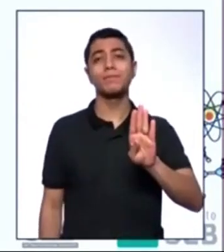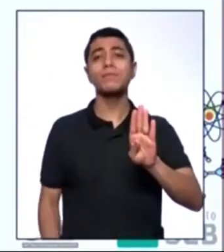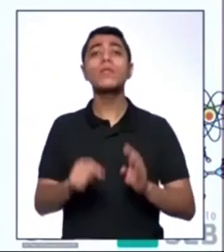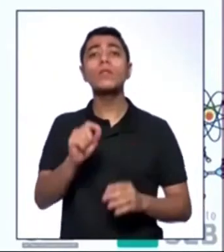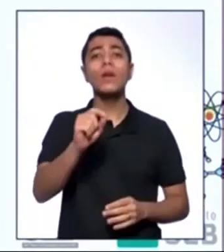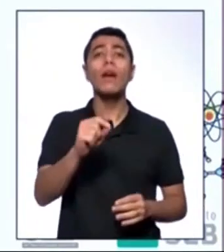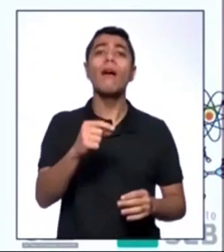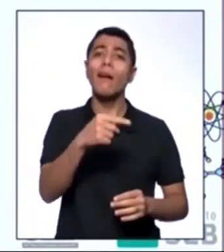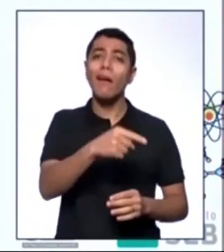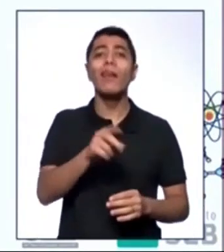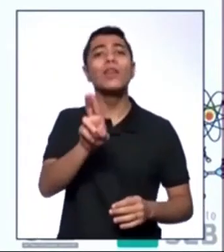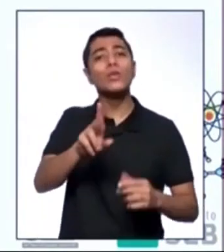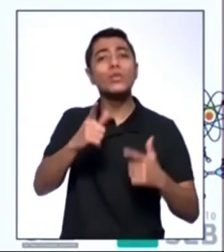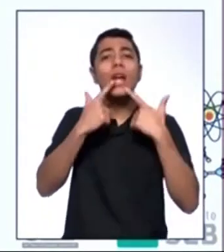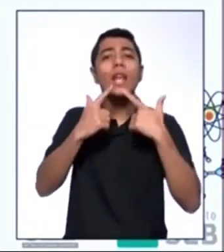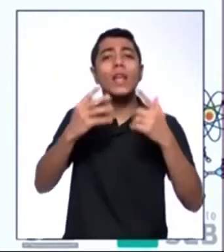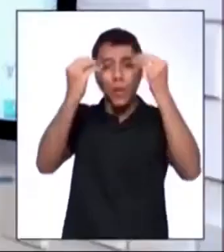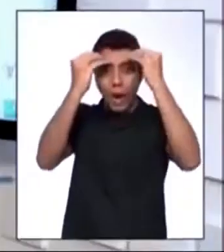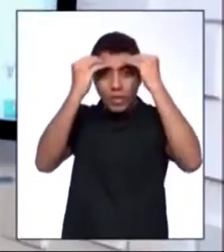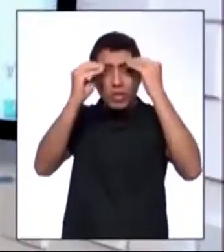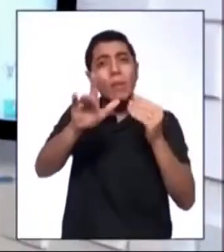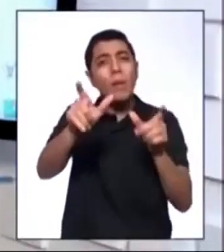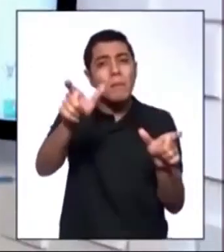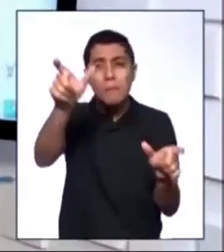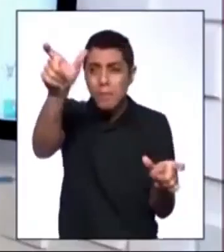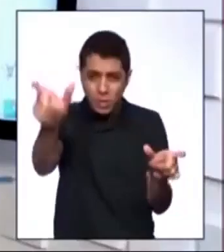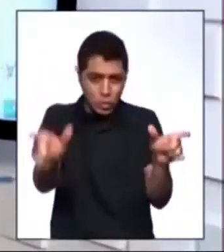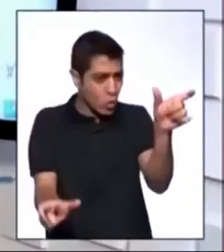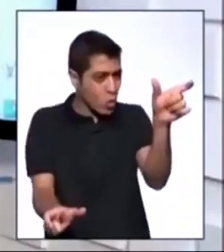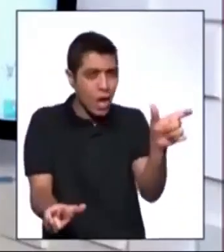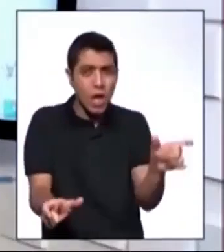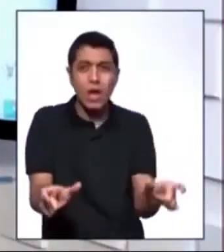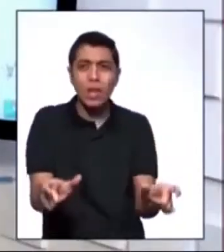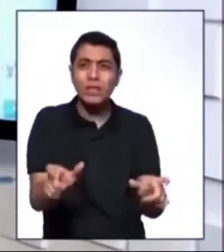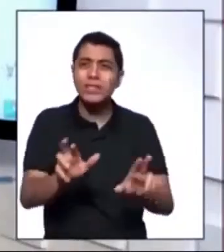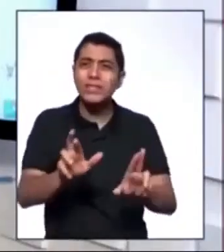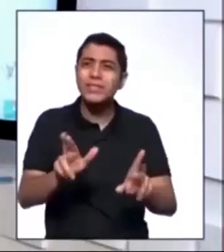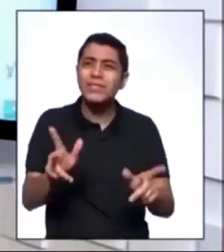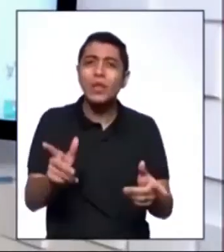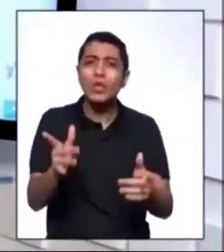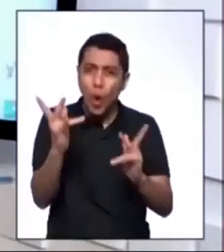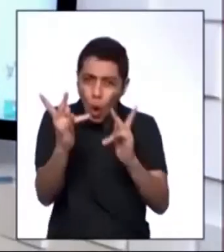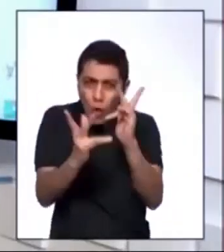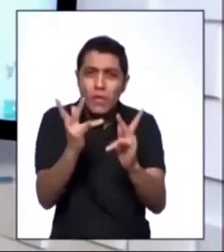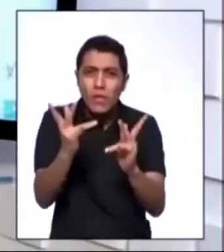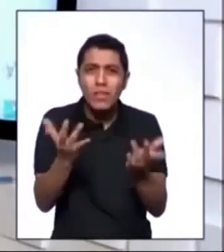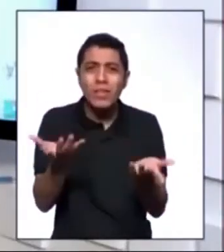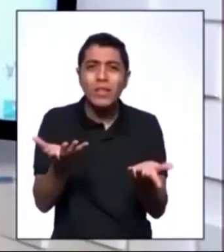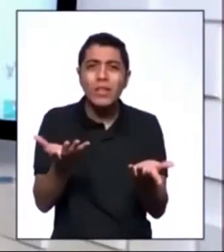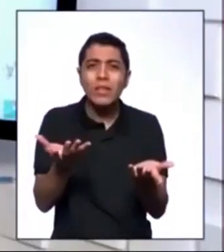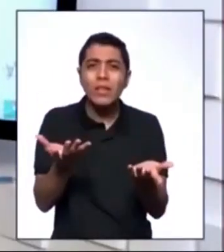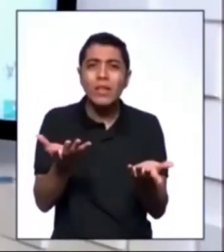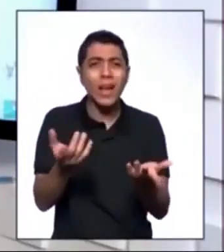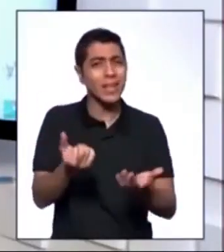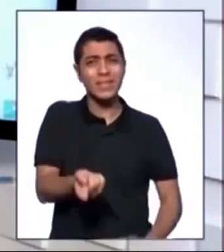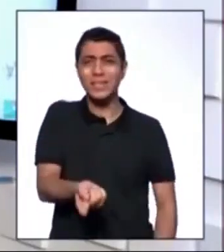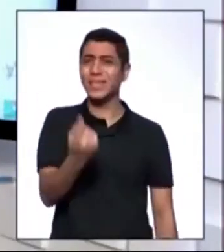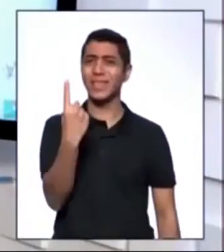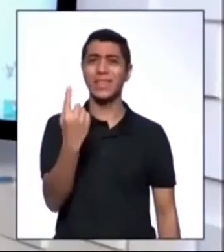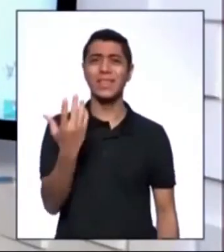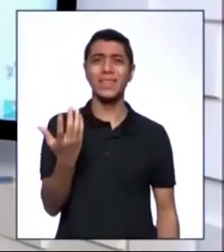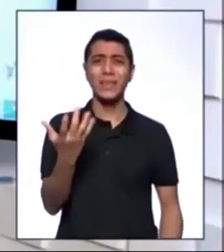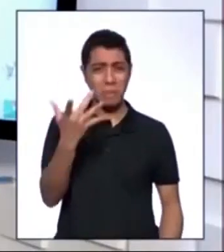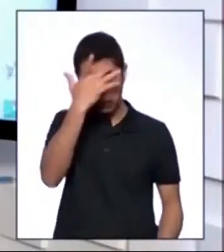dos interlocutores. Vamos combinar, né, gente? Ninguém espera, né, que entre duas pessoas que